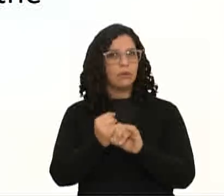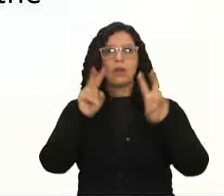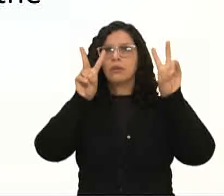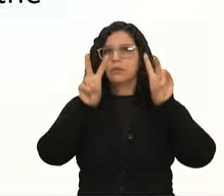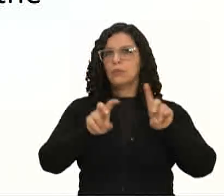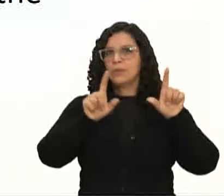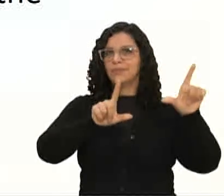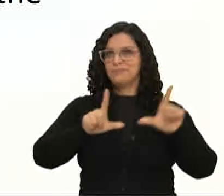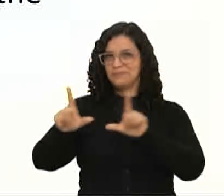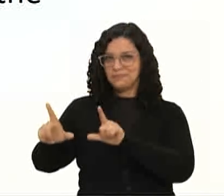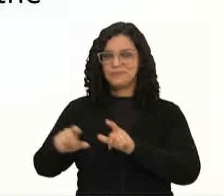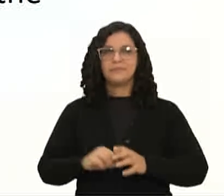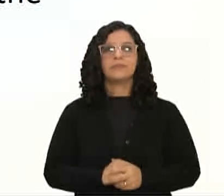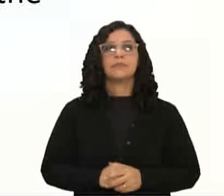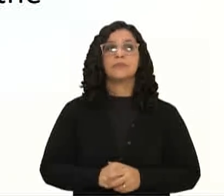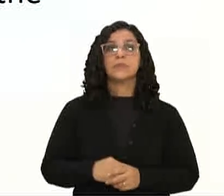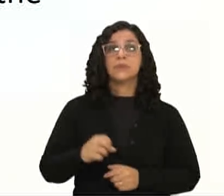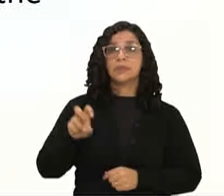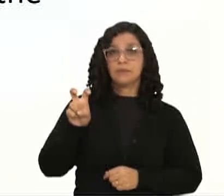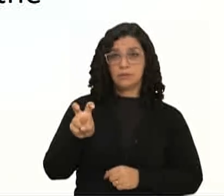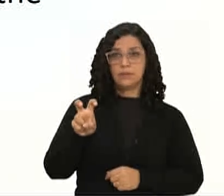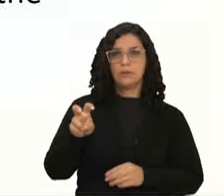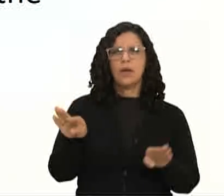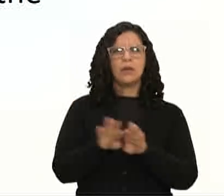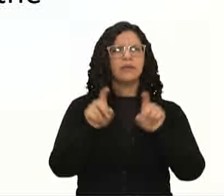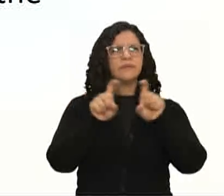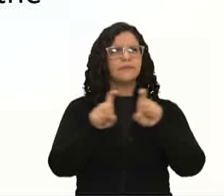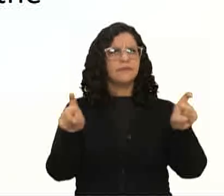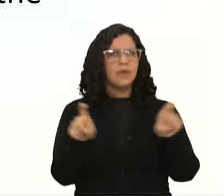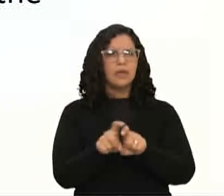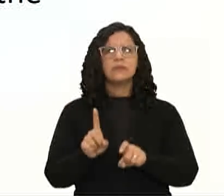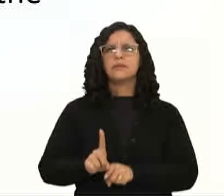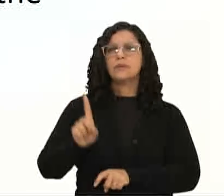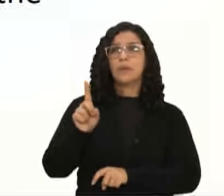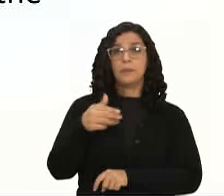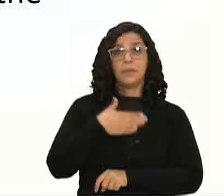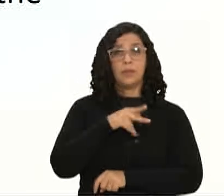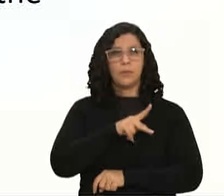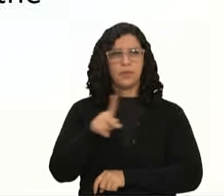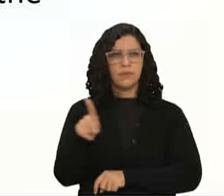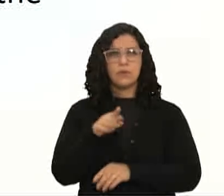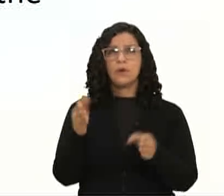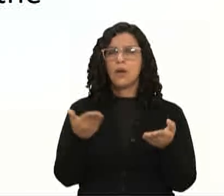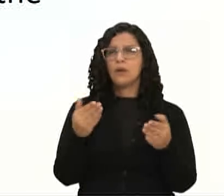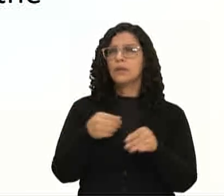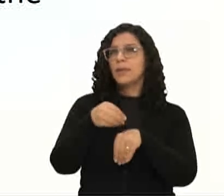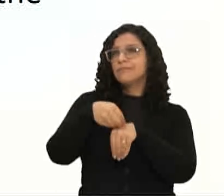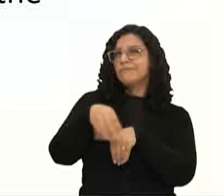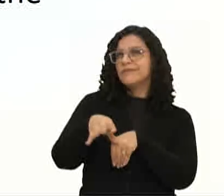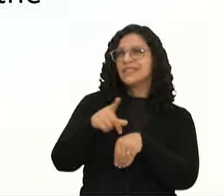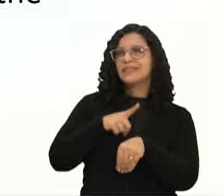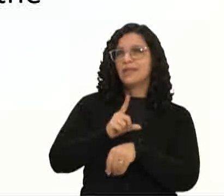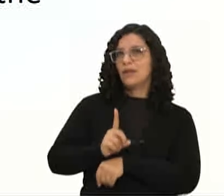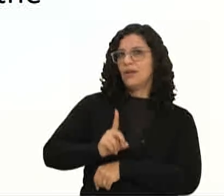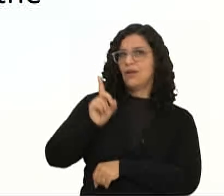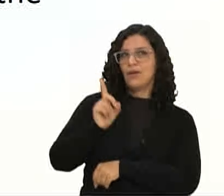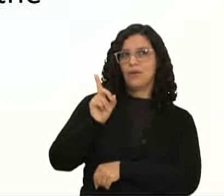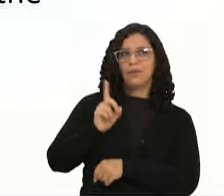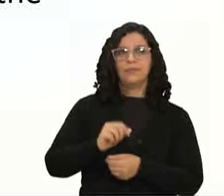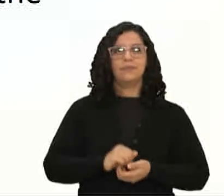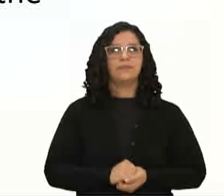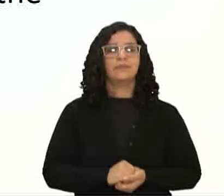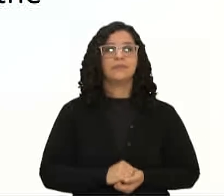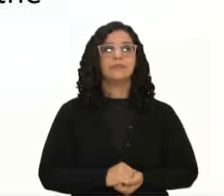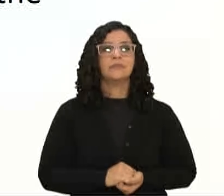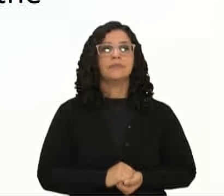strip. Number 5. Na frase, My teacher says that you must keep the browser updated to